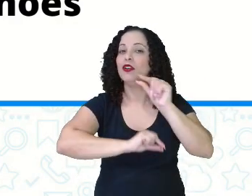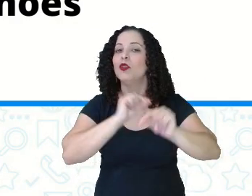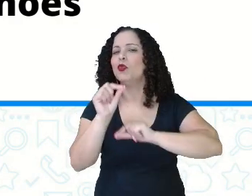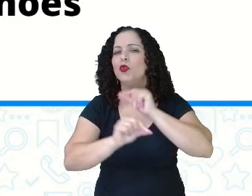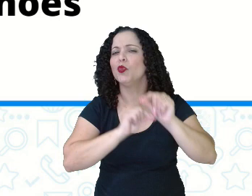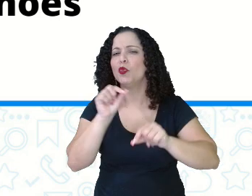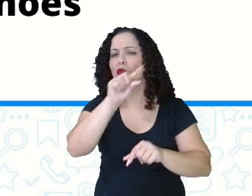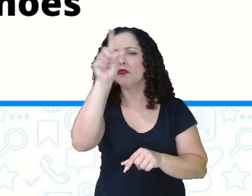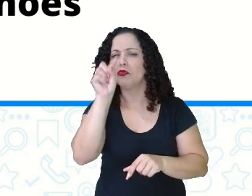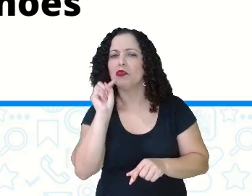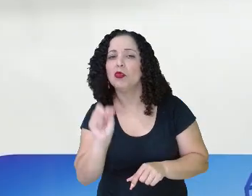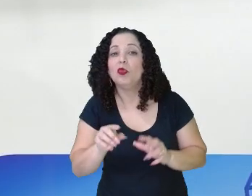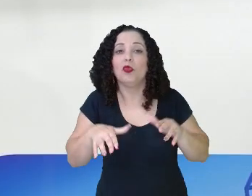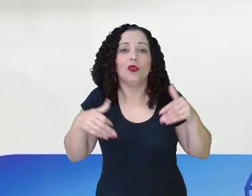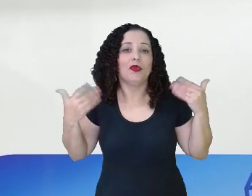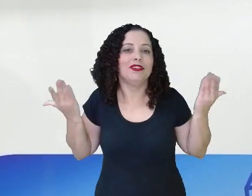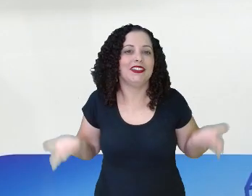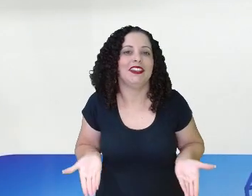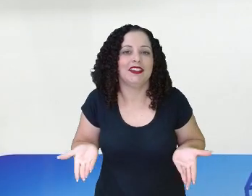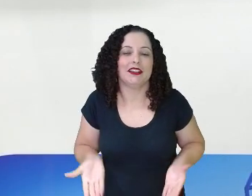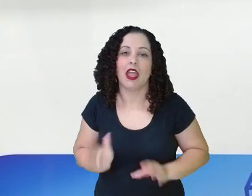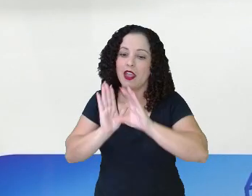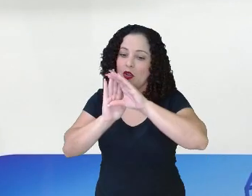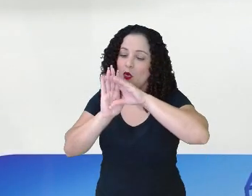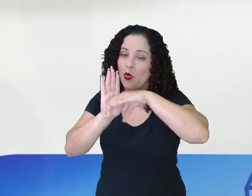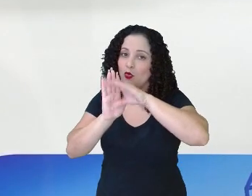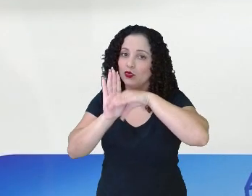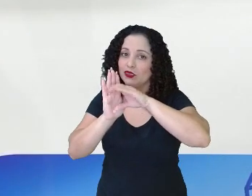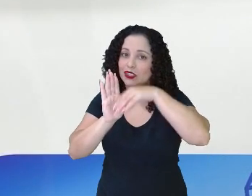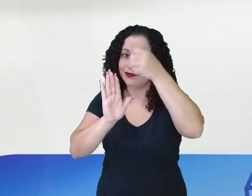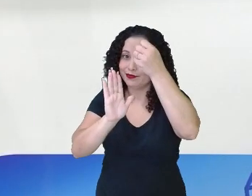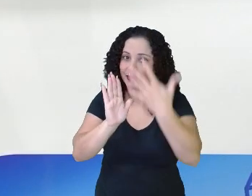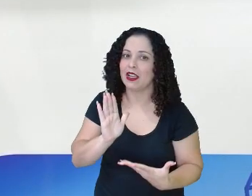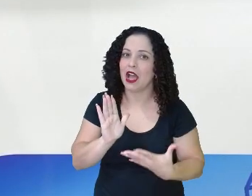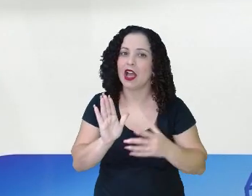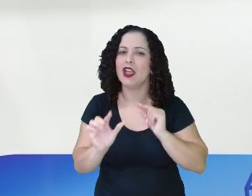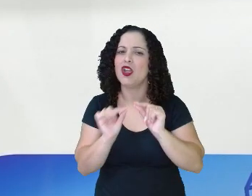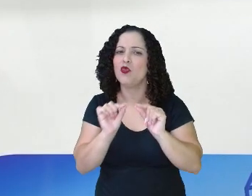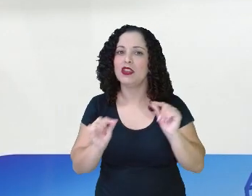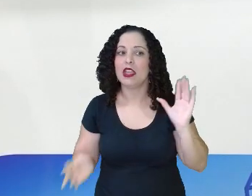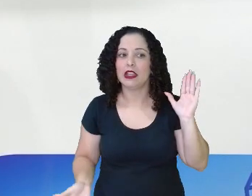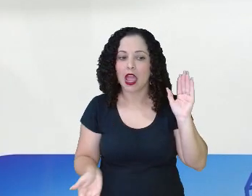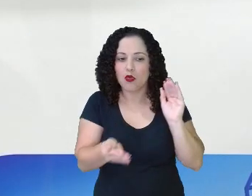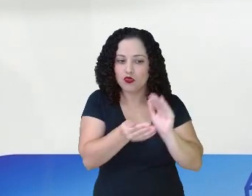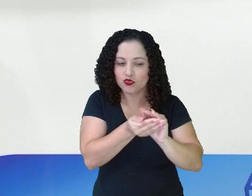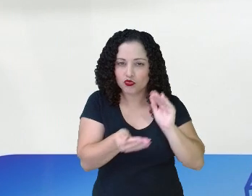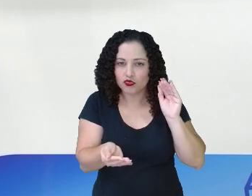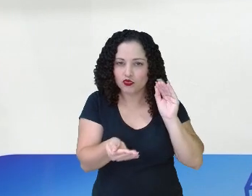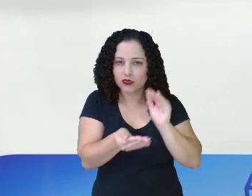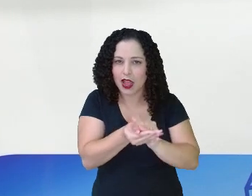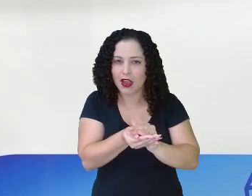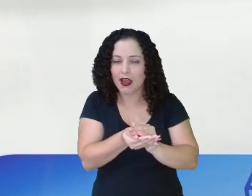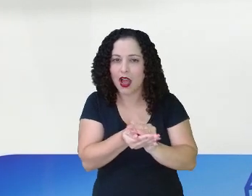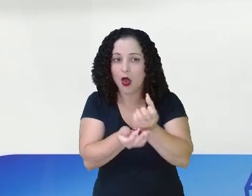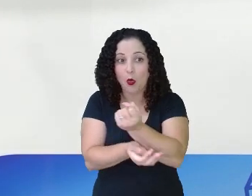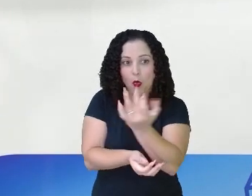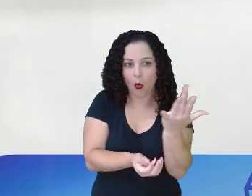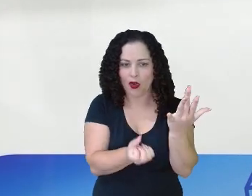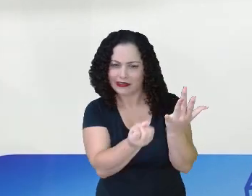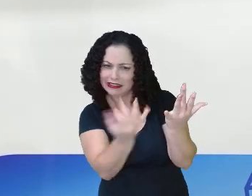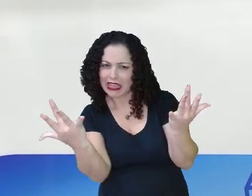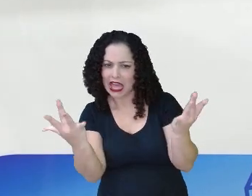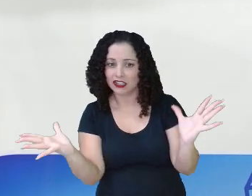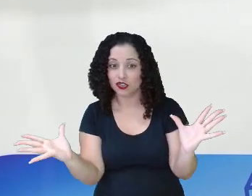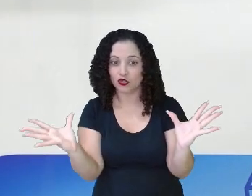gente tem um dos conceitos, né? Que a gente pode falar de juntar. Juntar quantidades. Como eu tenho no